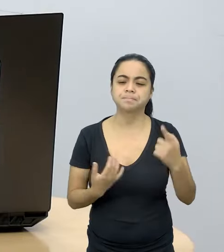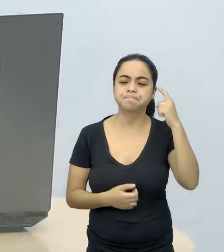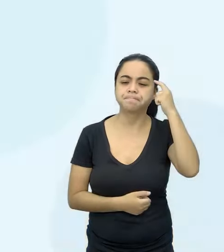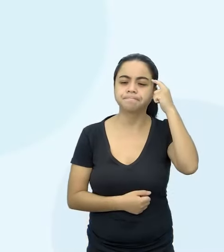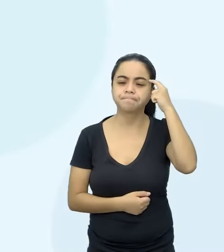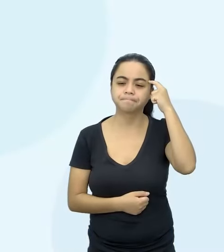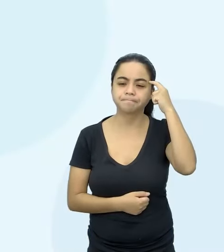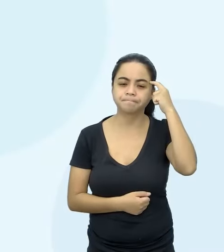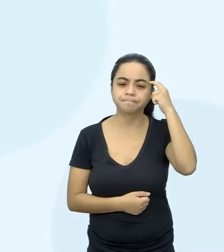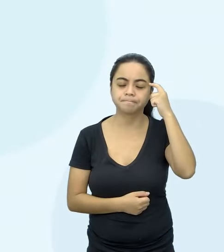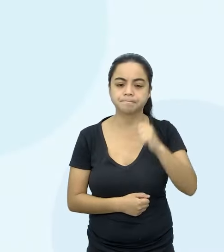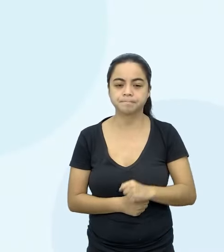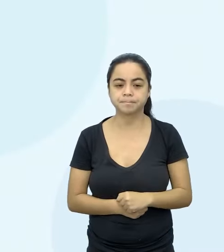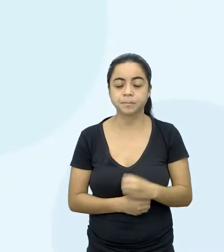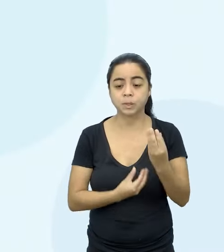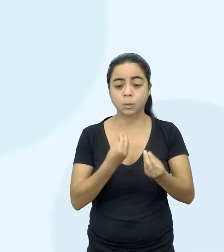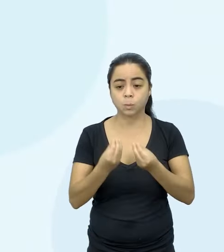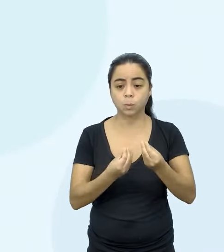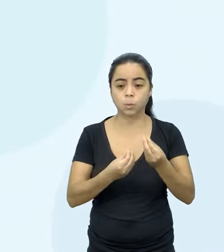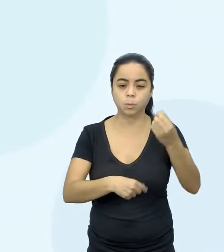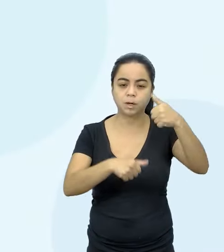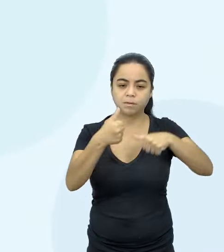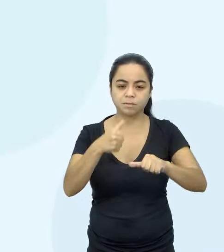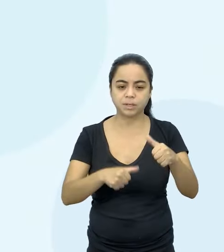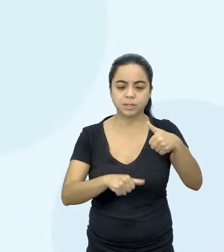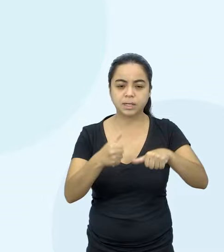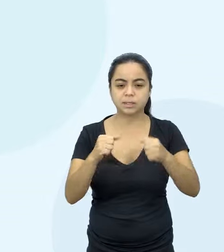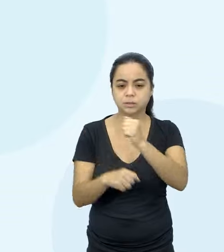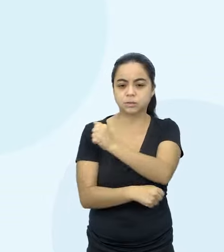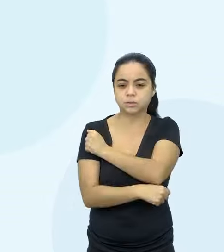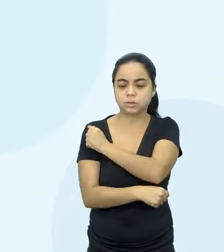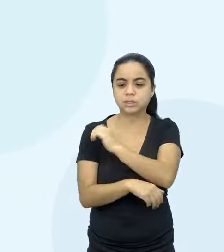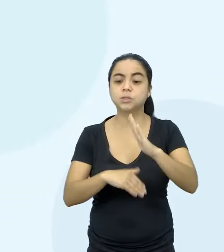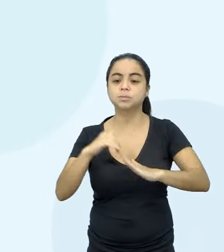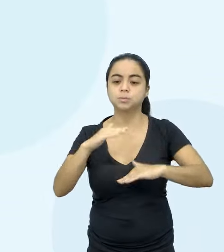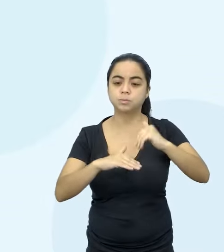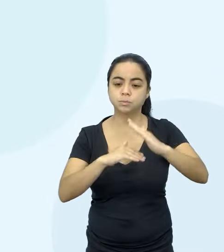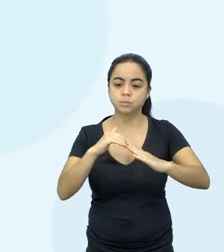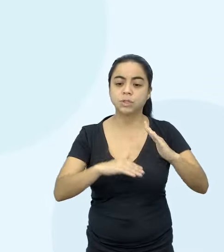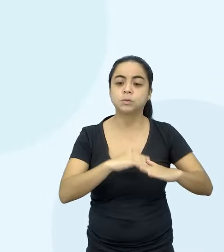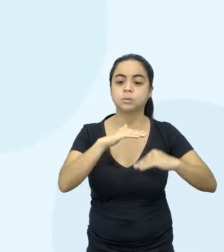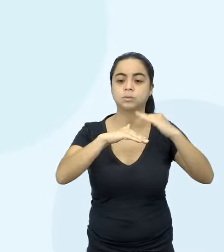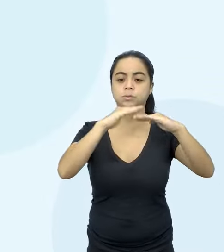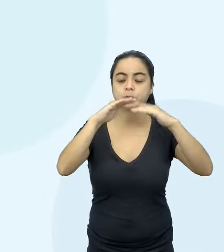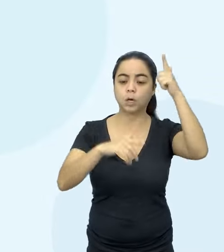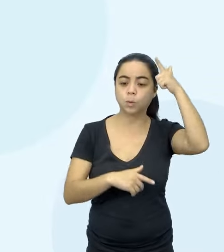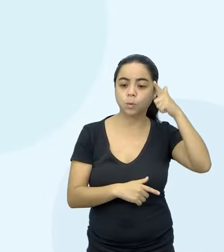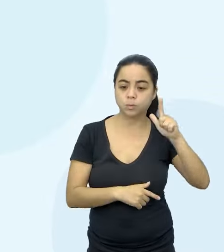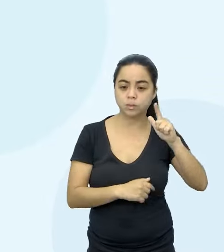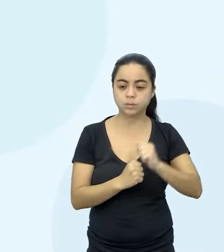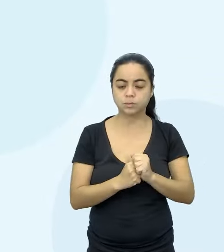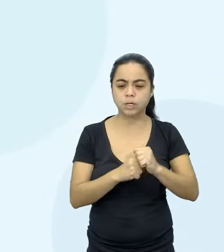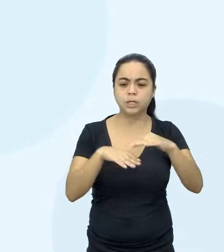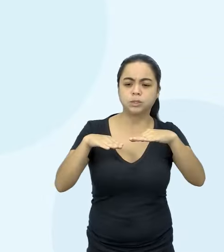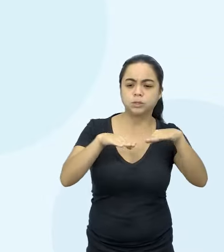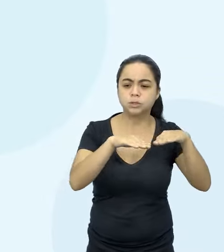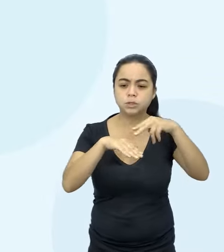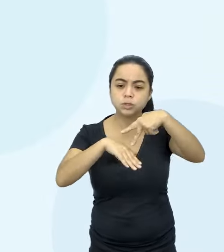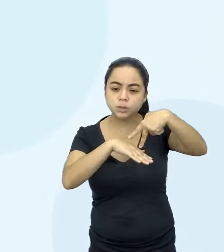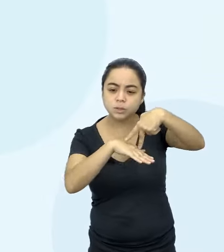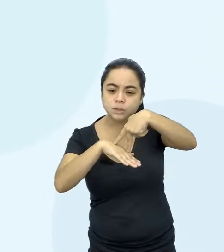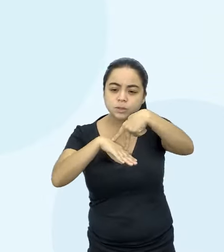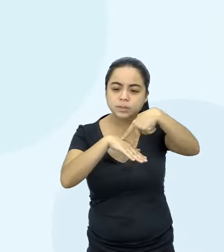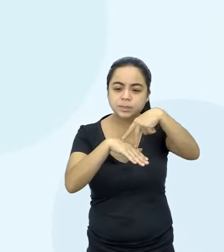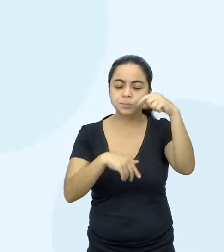gente deixa aqui é como avaliar se o estudante desenvolveu as habilidades que foram propostas. De equilíbrio, né? Vamos